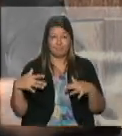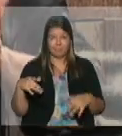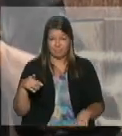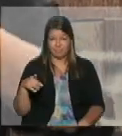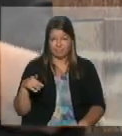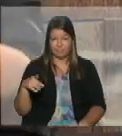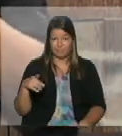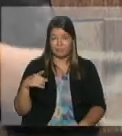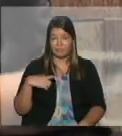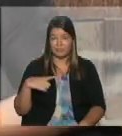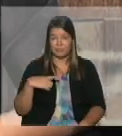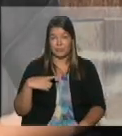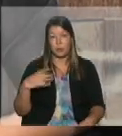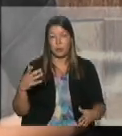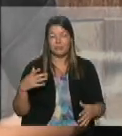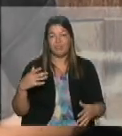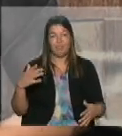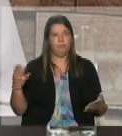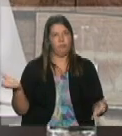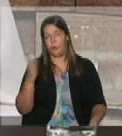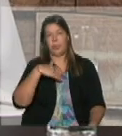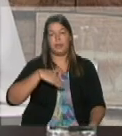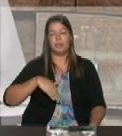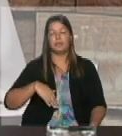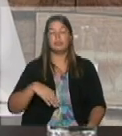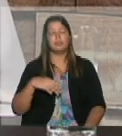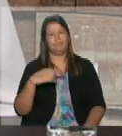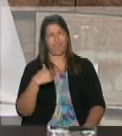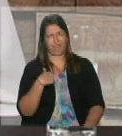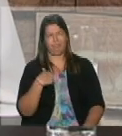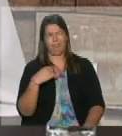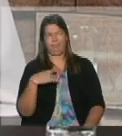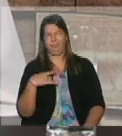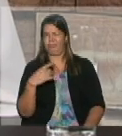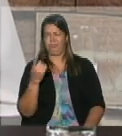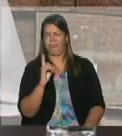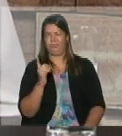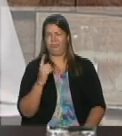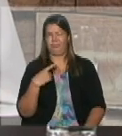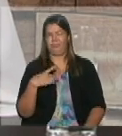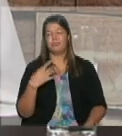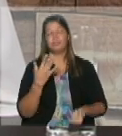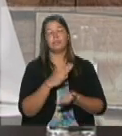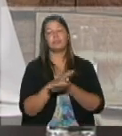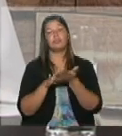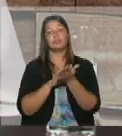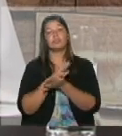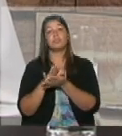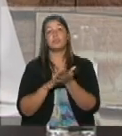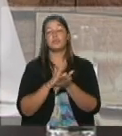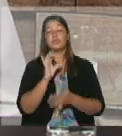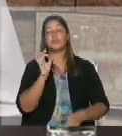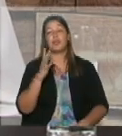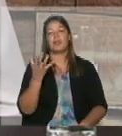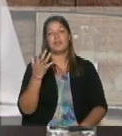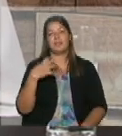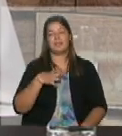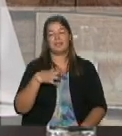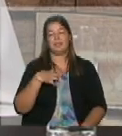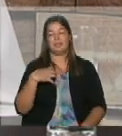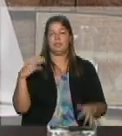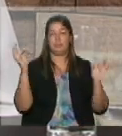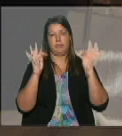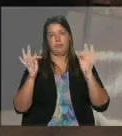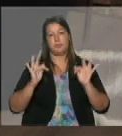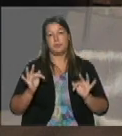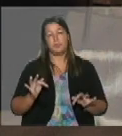foi a finzão de ir? 18 anos você não tem medo de nada. O medo a gente vai incorporando. Só quer saber de ser feliz.